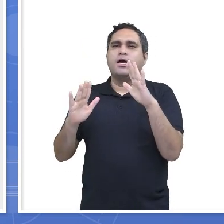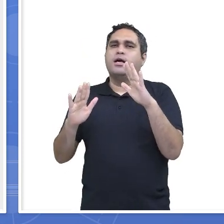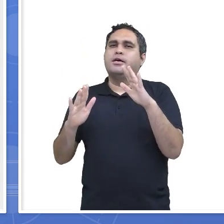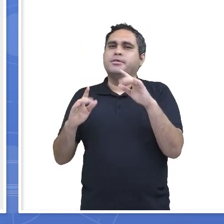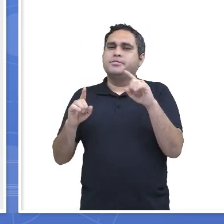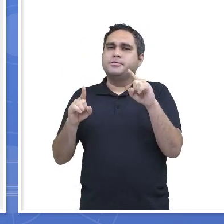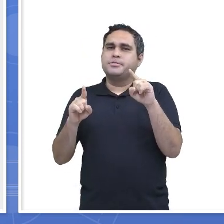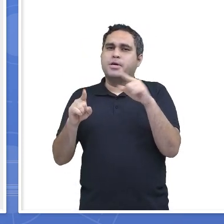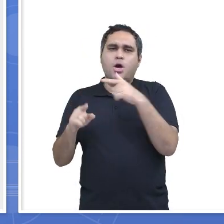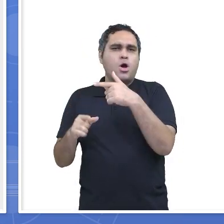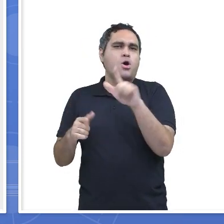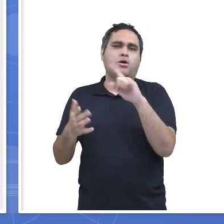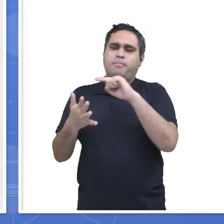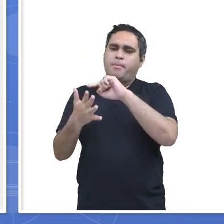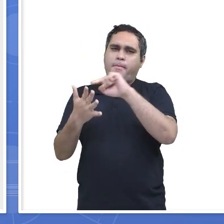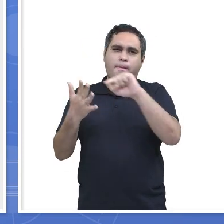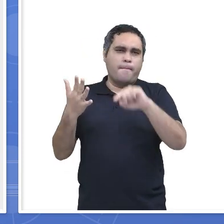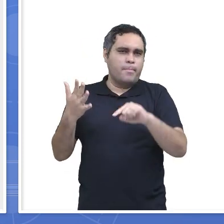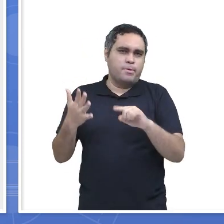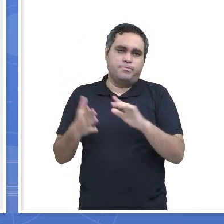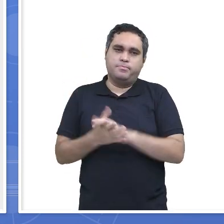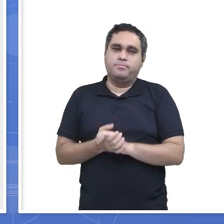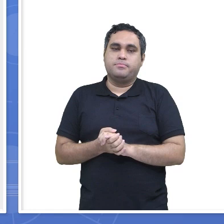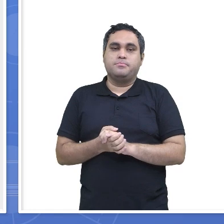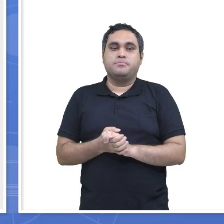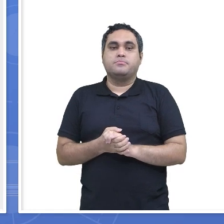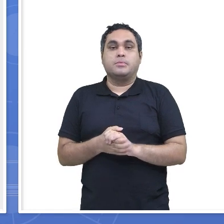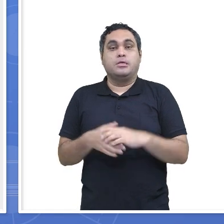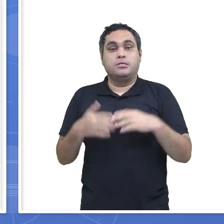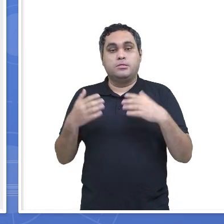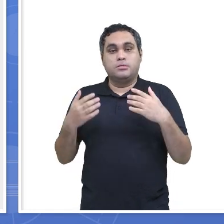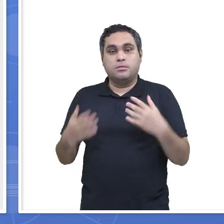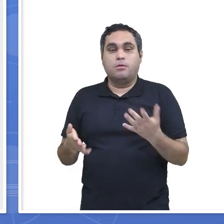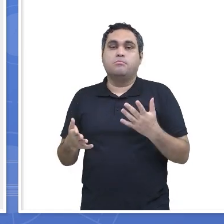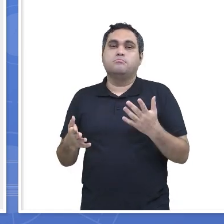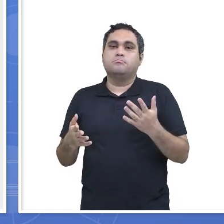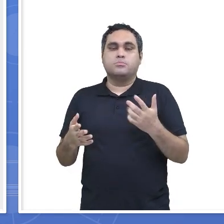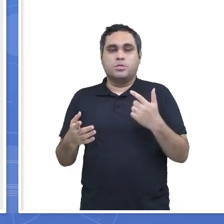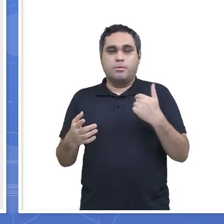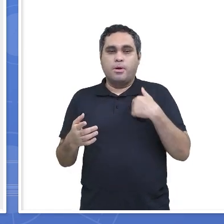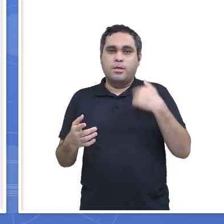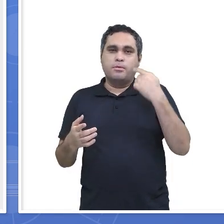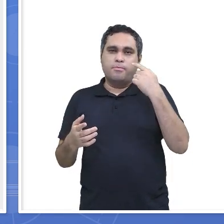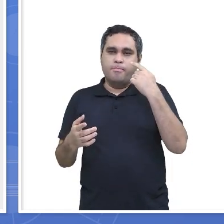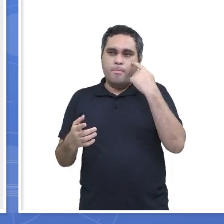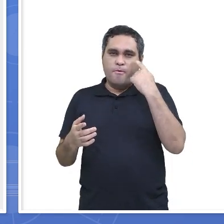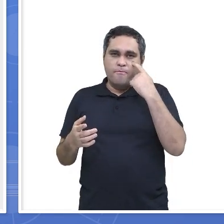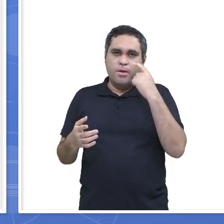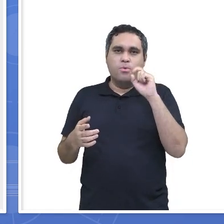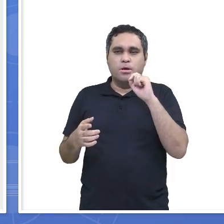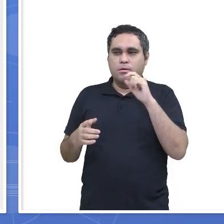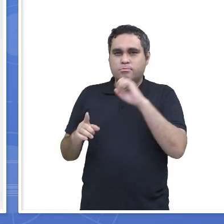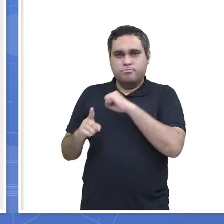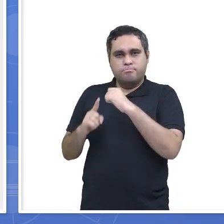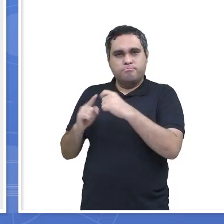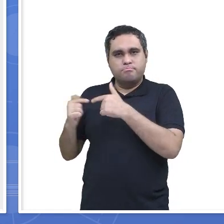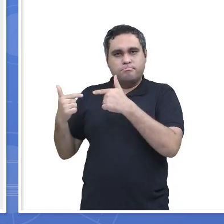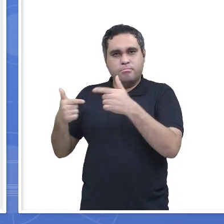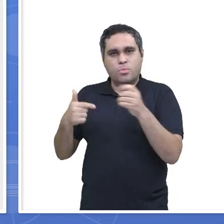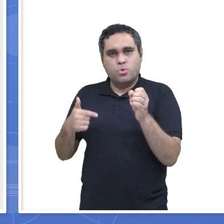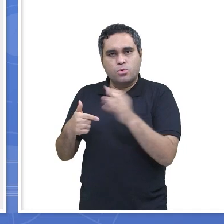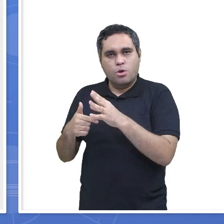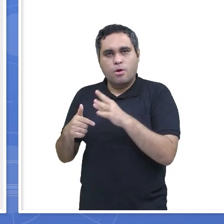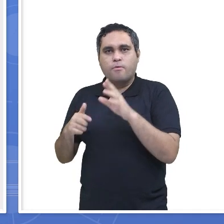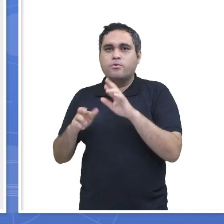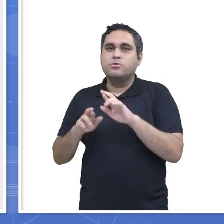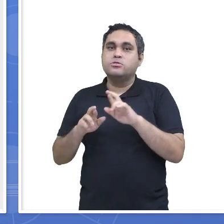certo? Muito bem. Então, podemos observar que os novos movimentos sociais se